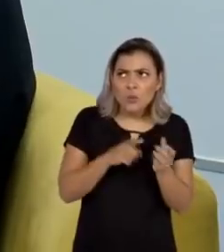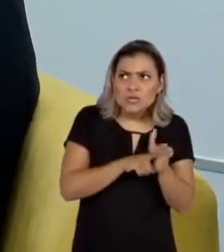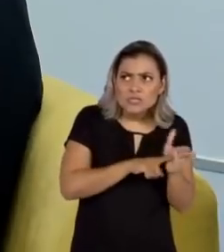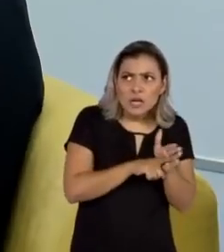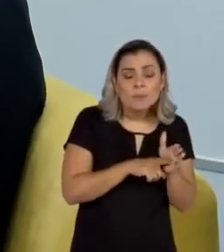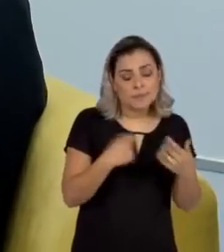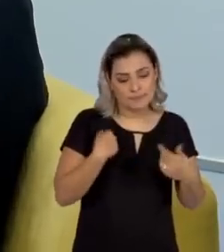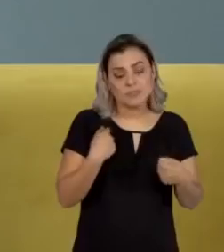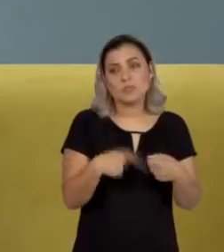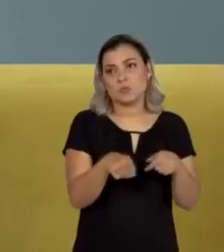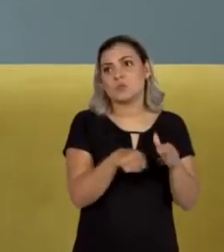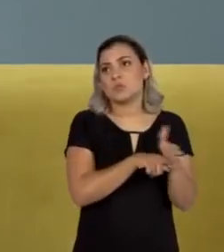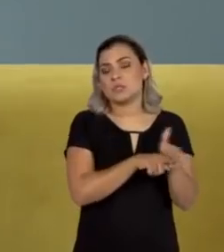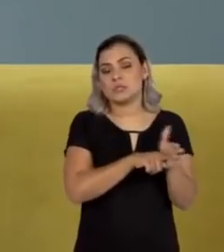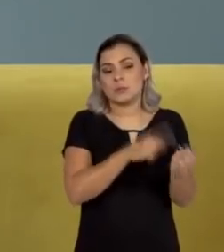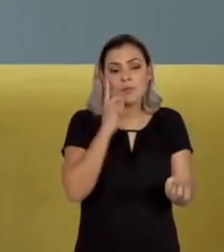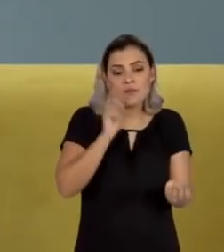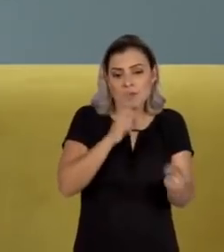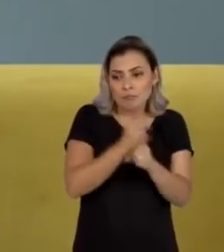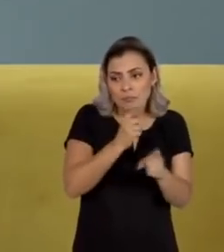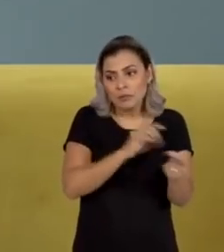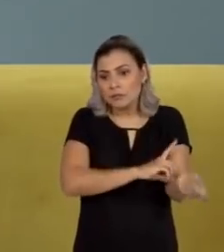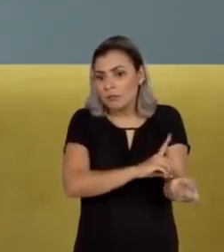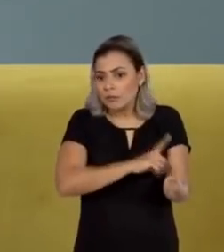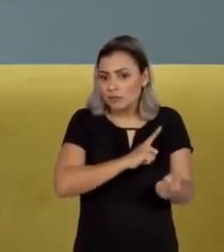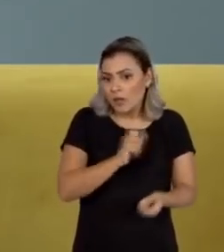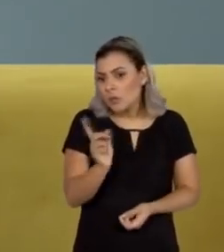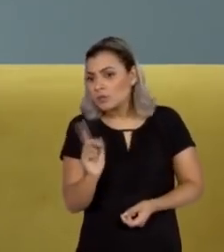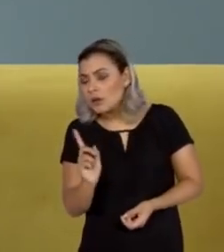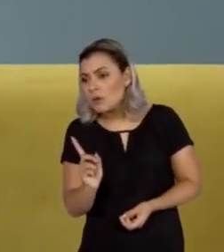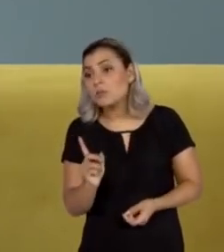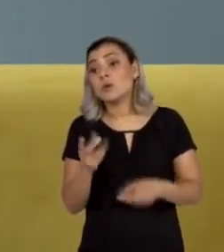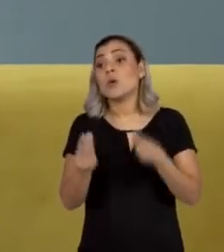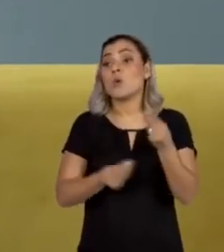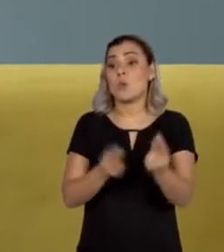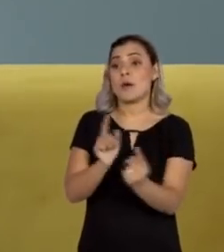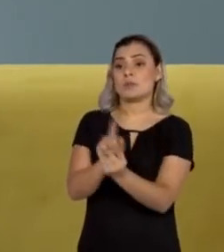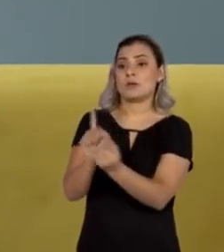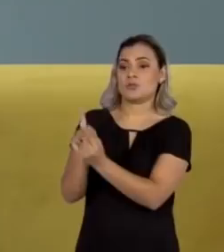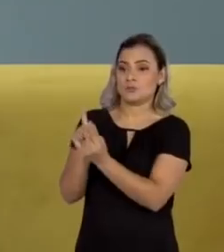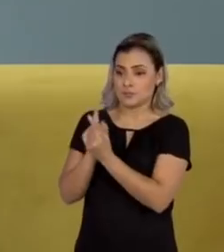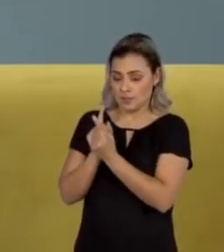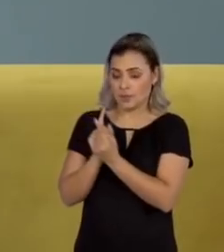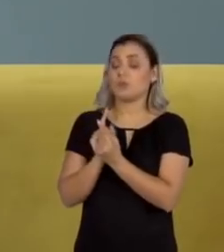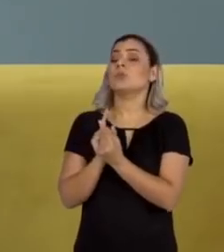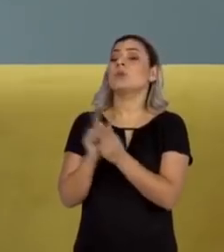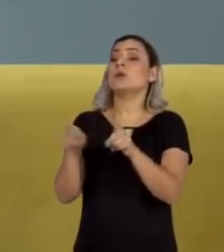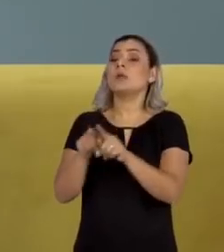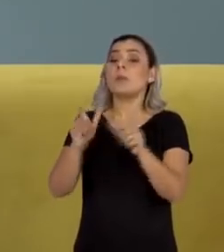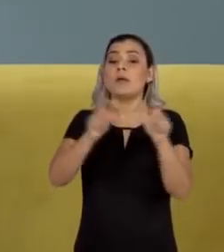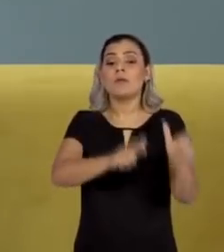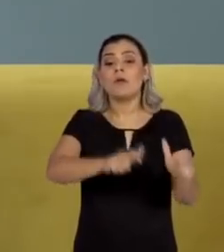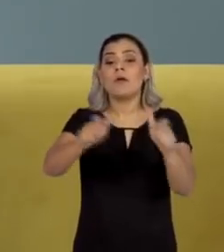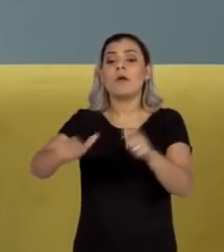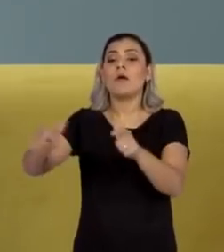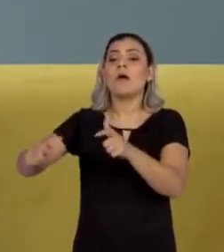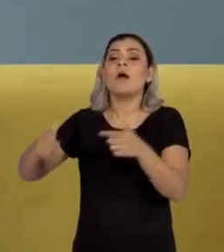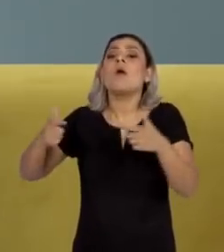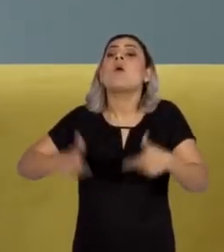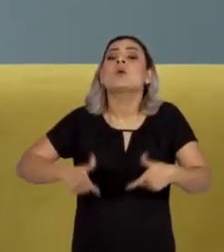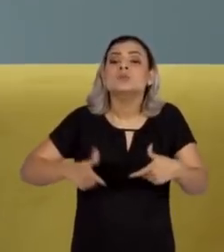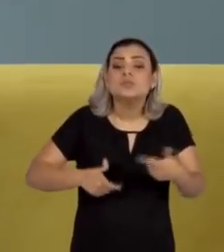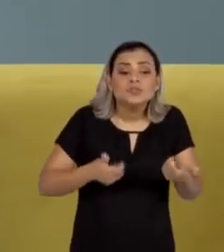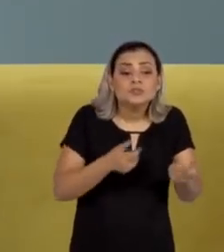fazer o exame, né? A partir daí, como essas pessoas vão ser atendidas, em que unidades de saúde elas podem